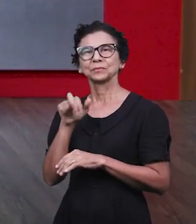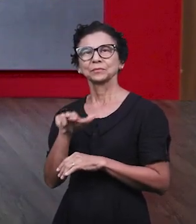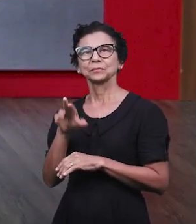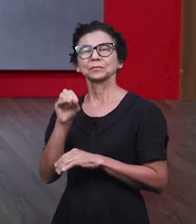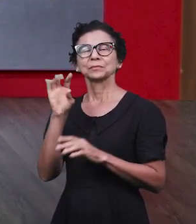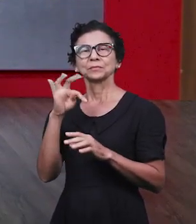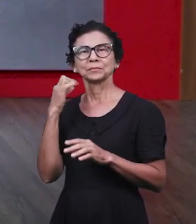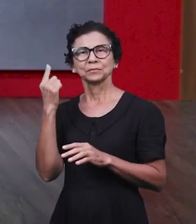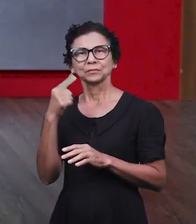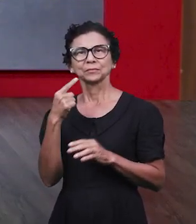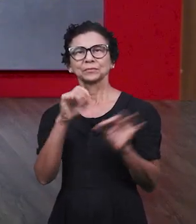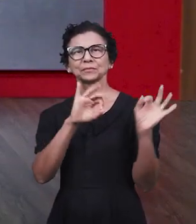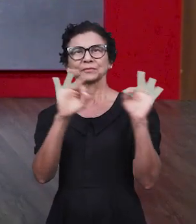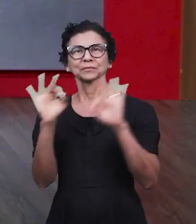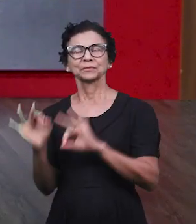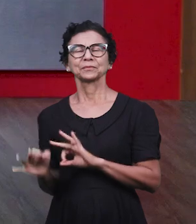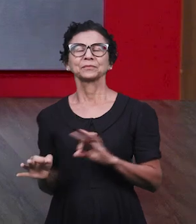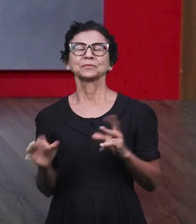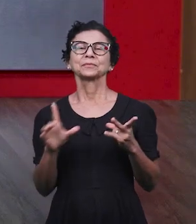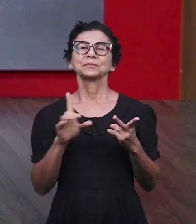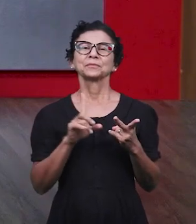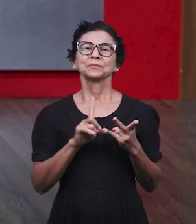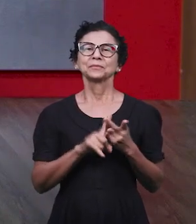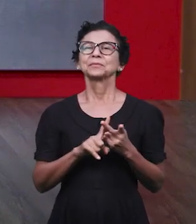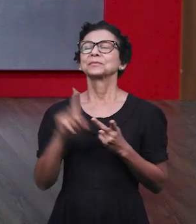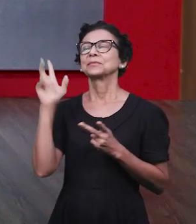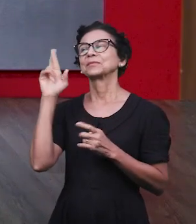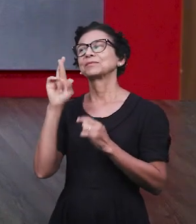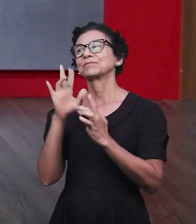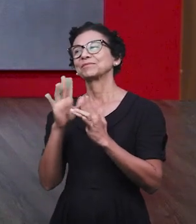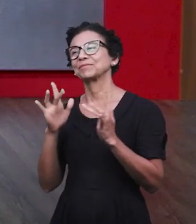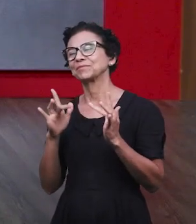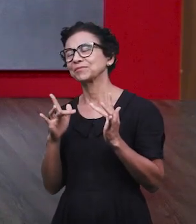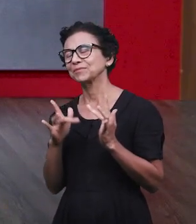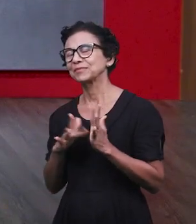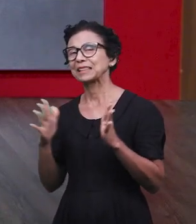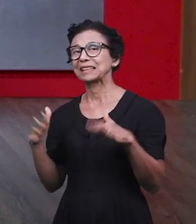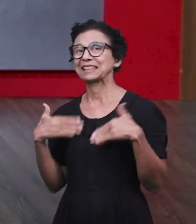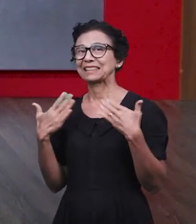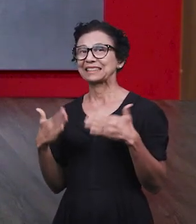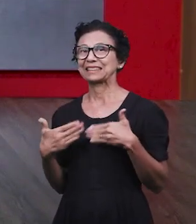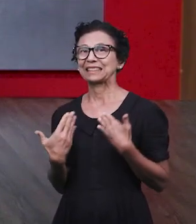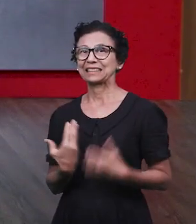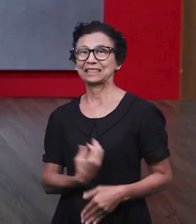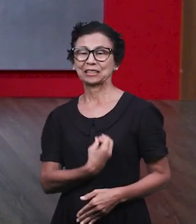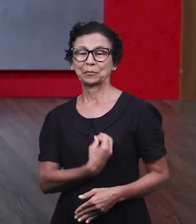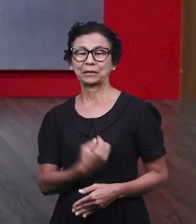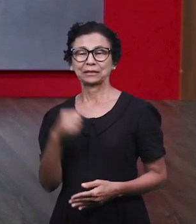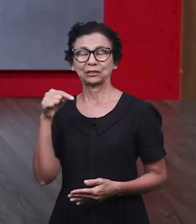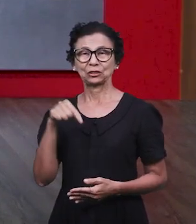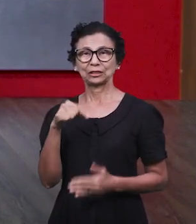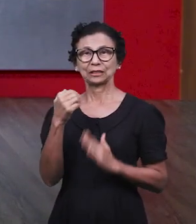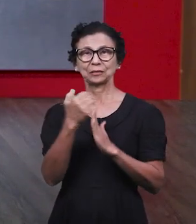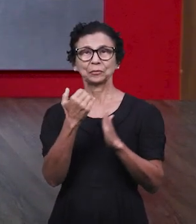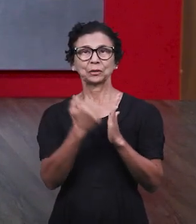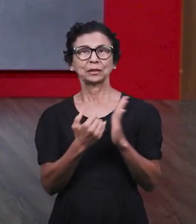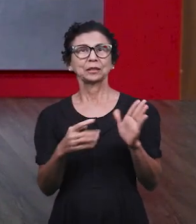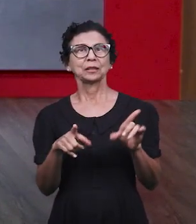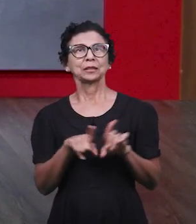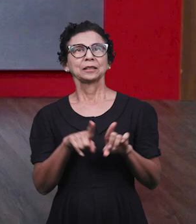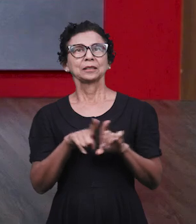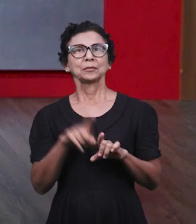doutora Bruna, a paz do Senhor Jesus a todos que estão nos assistindo hoje. A paz do Senhor Jesus, irmã Bruna. É uma alegria estar aqui